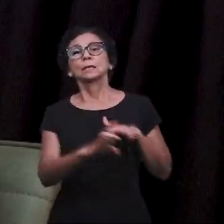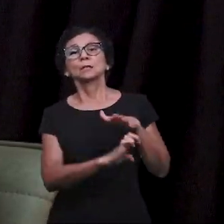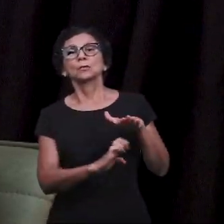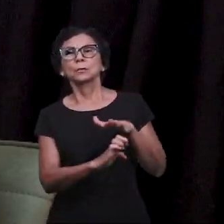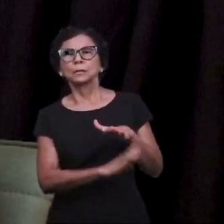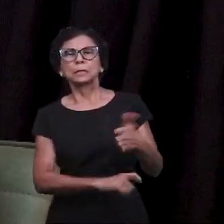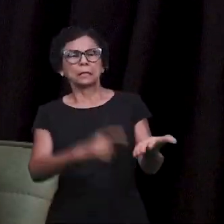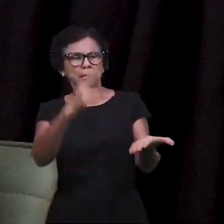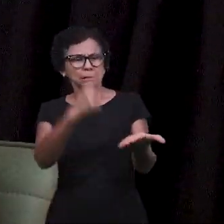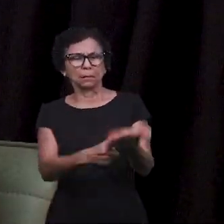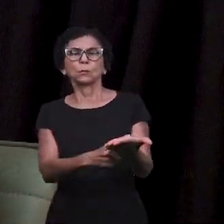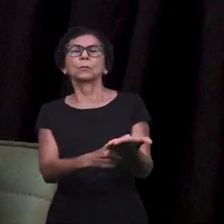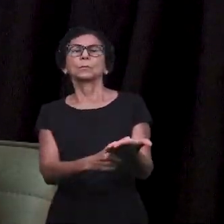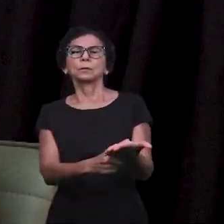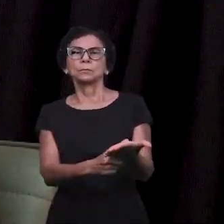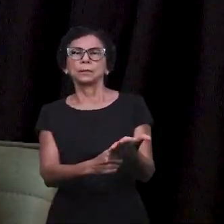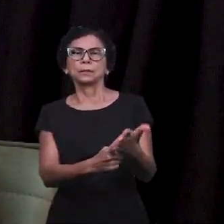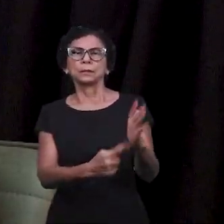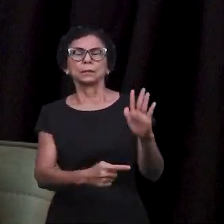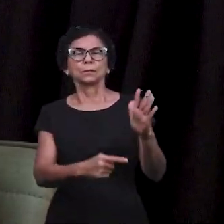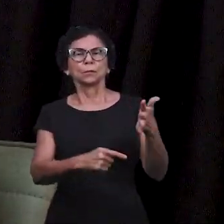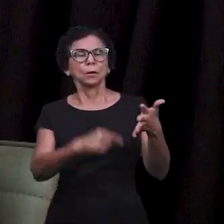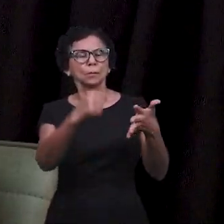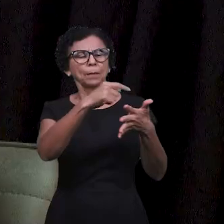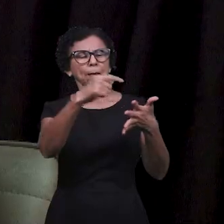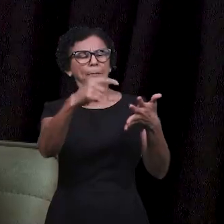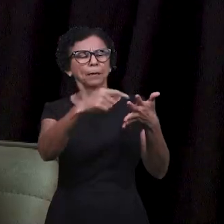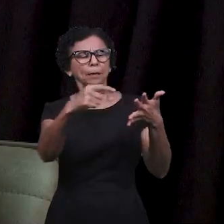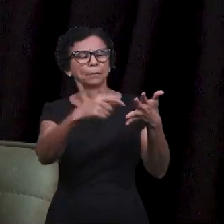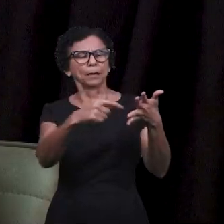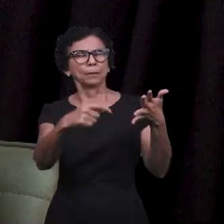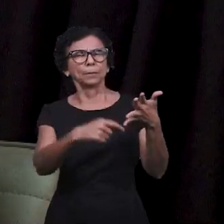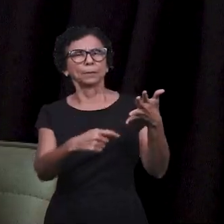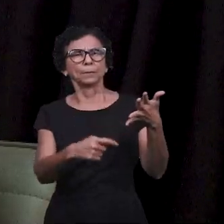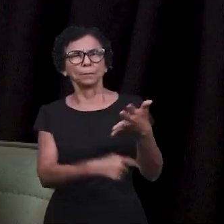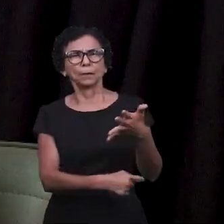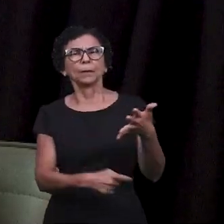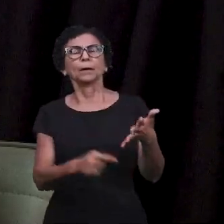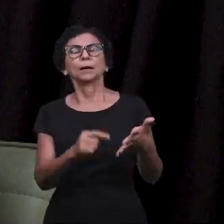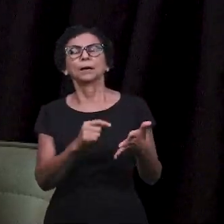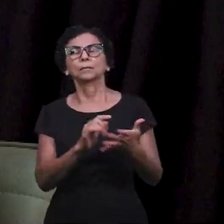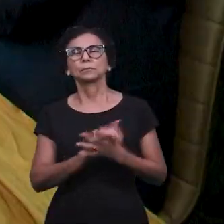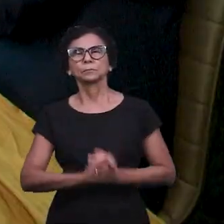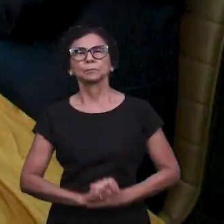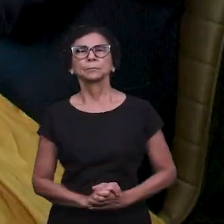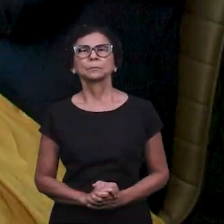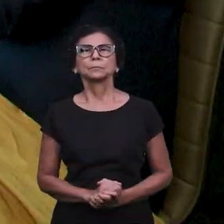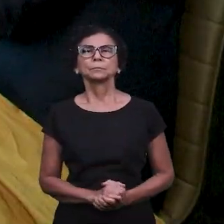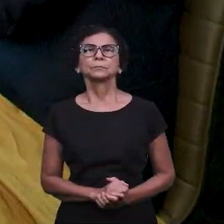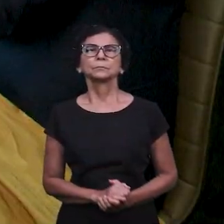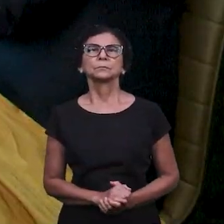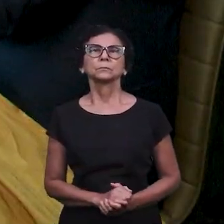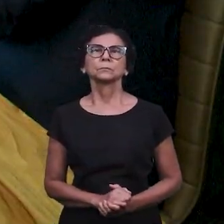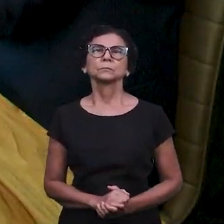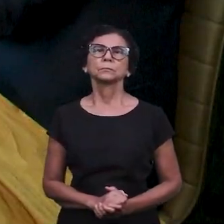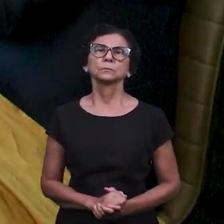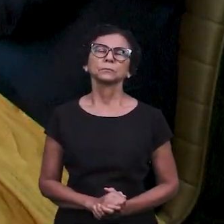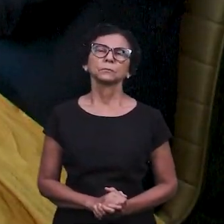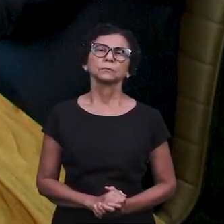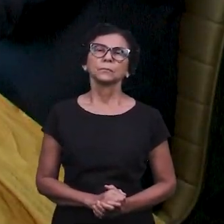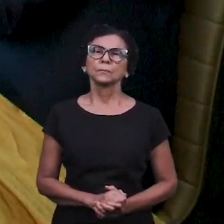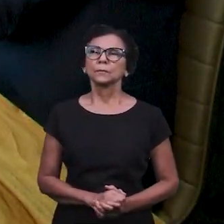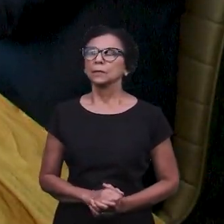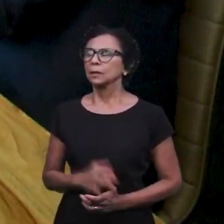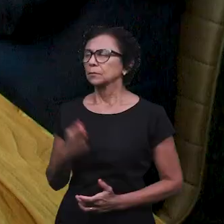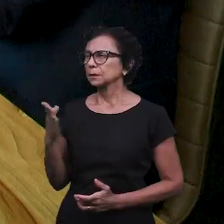comprometida com aqueles valores, com a missão que ela está divulgando, que ela está disseminando no mercado. E, doutor Rafael, o senhor até citou